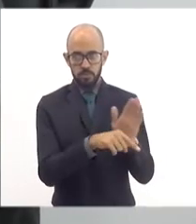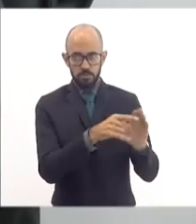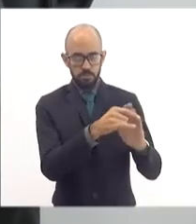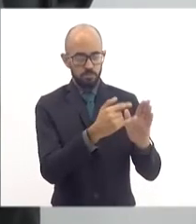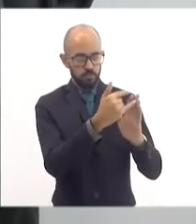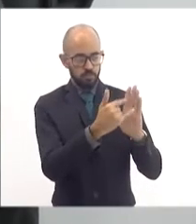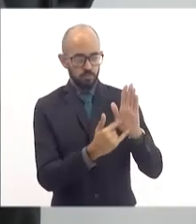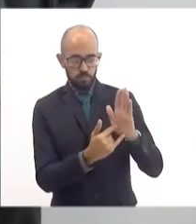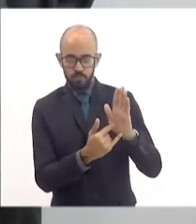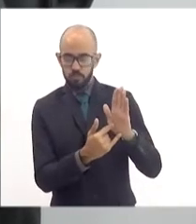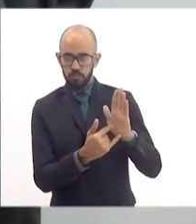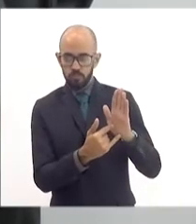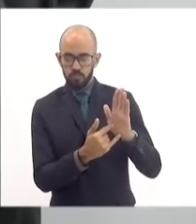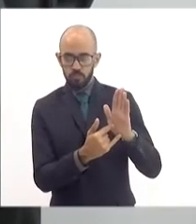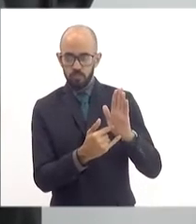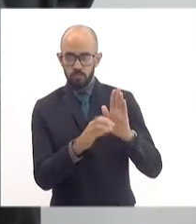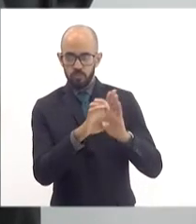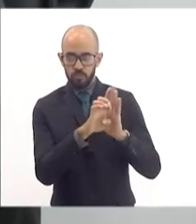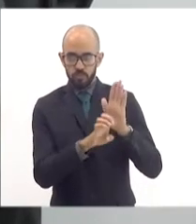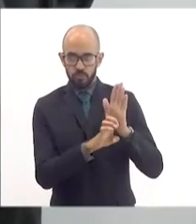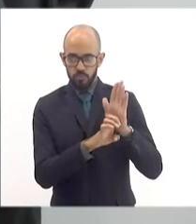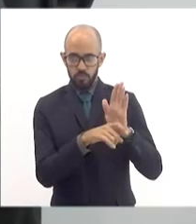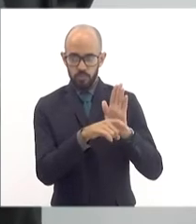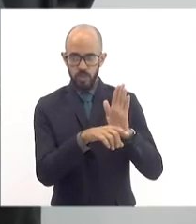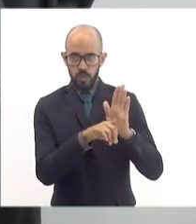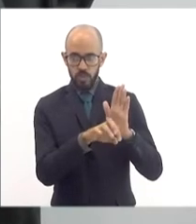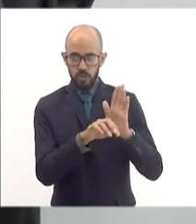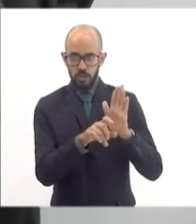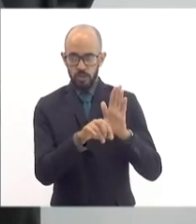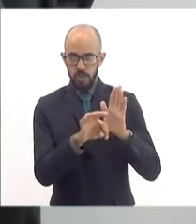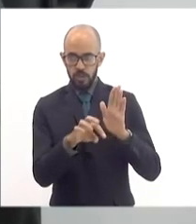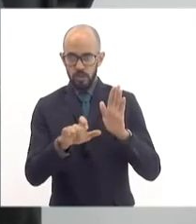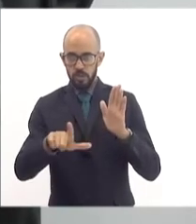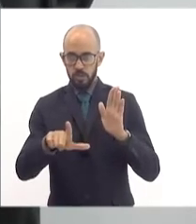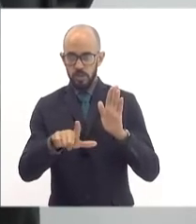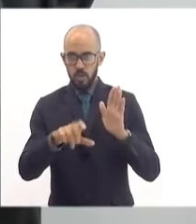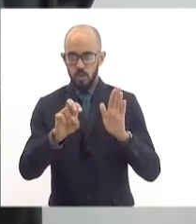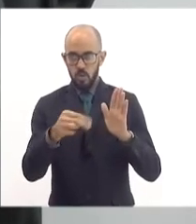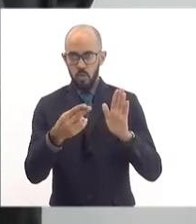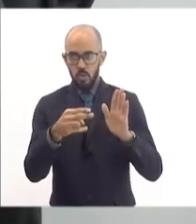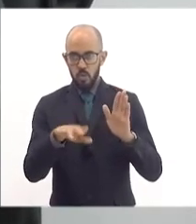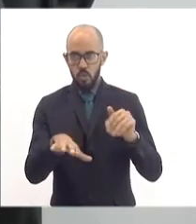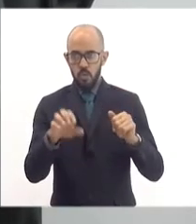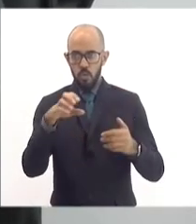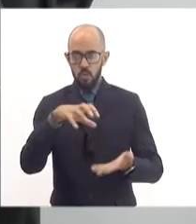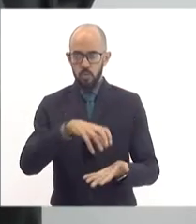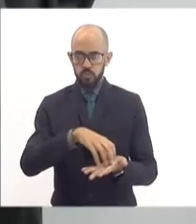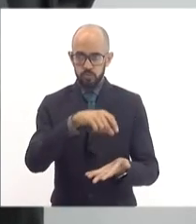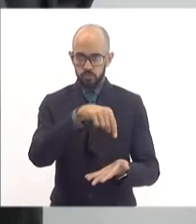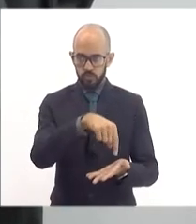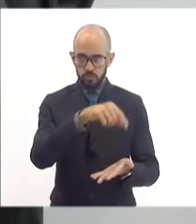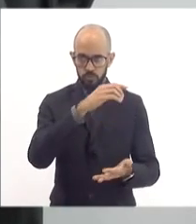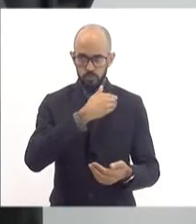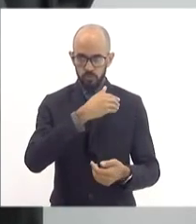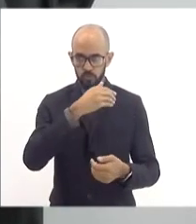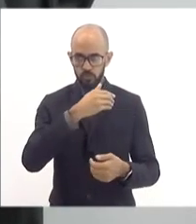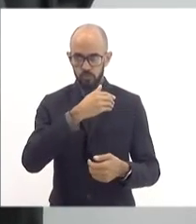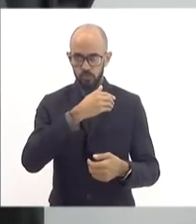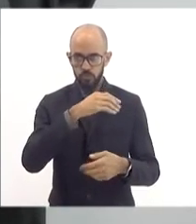edital, quer seja o Tribunal de Contas do Estado, quer seja o da União, não deixa de ser uma análise prévia.